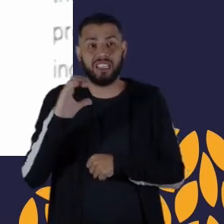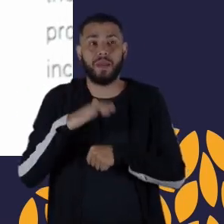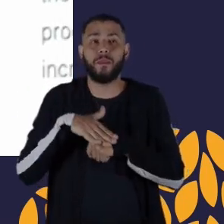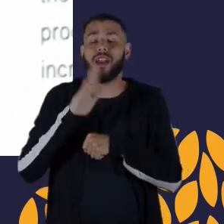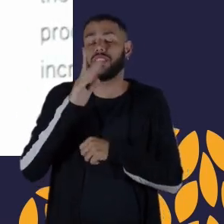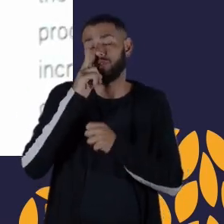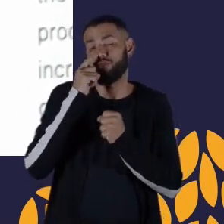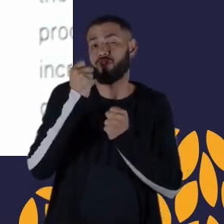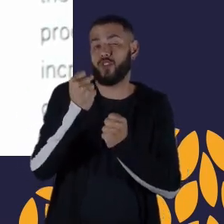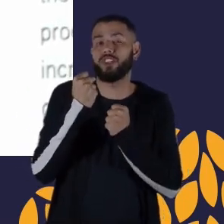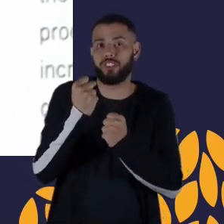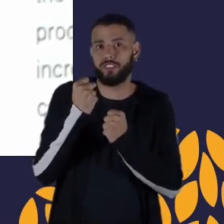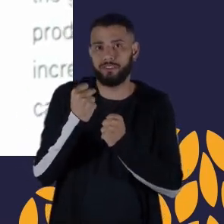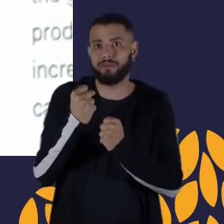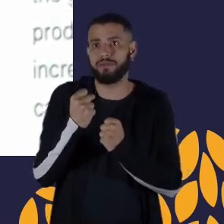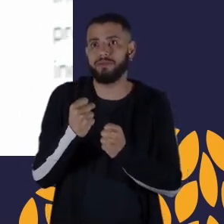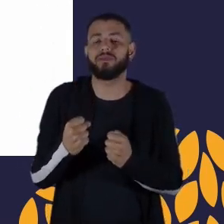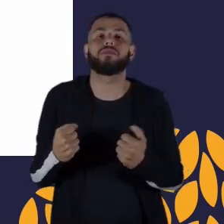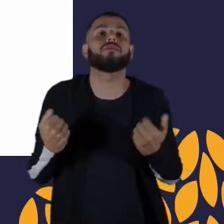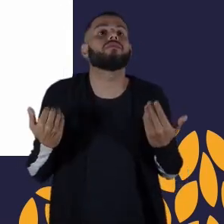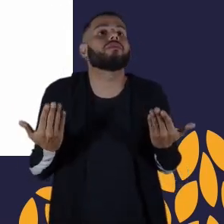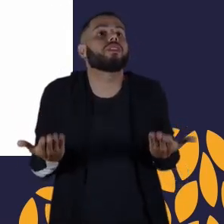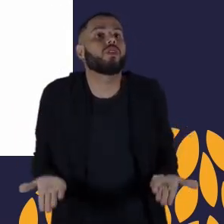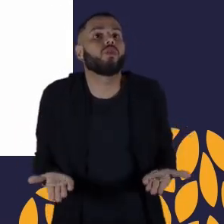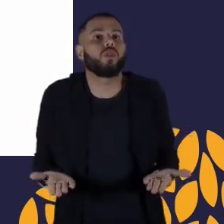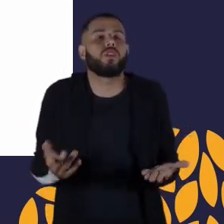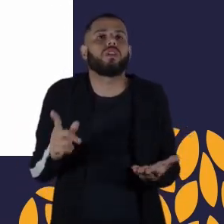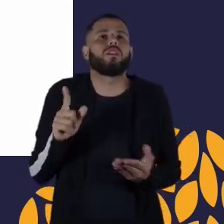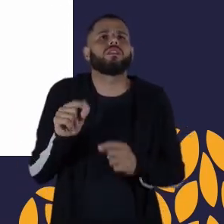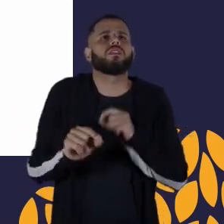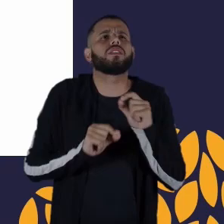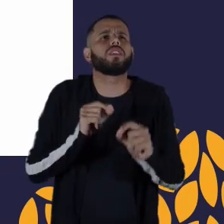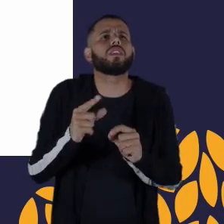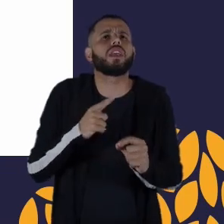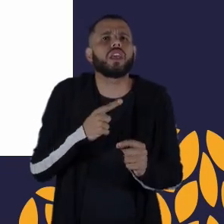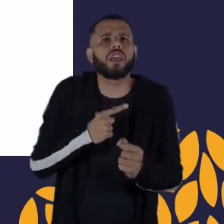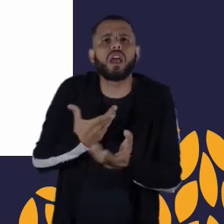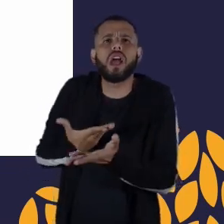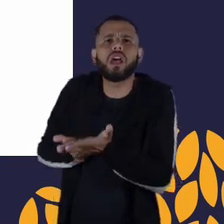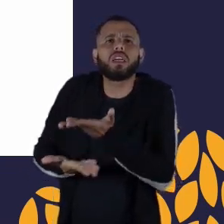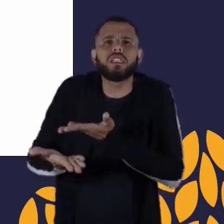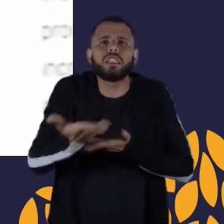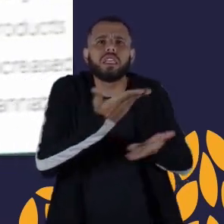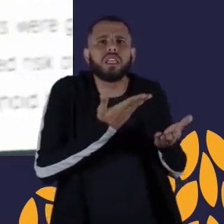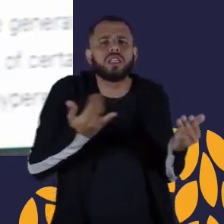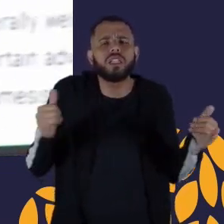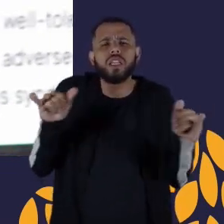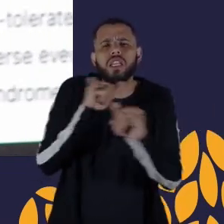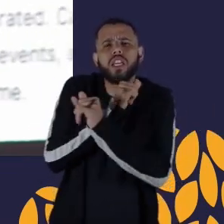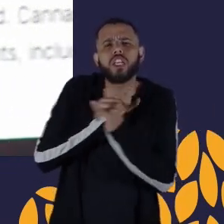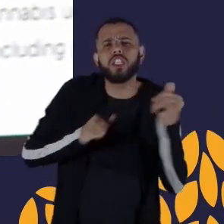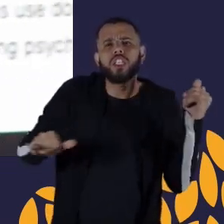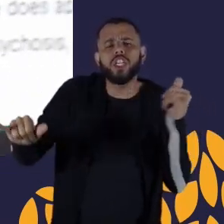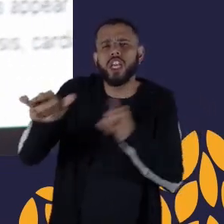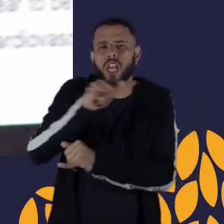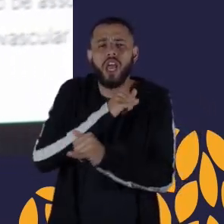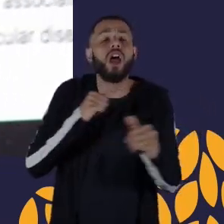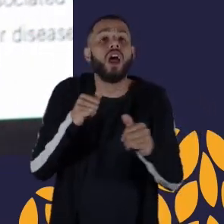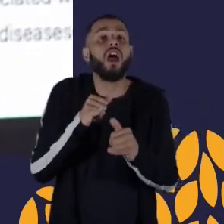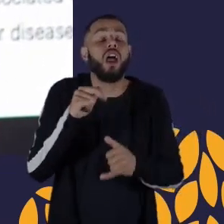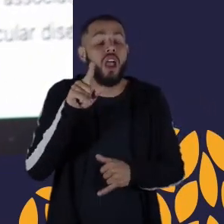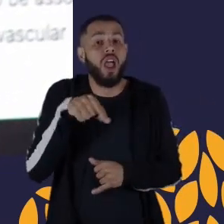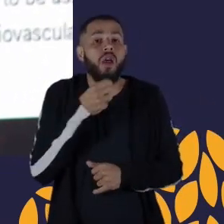THC. Então, não sempre as interações, as sinergias, o antagonismo são